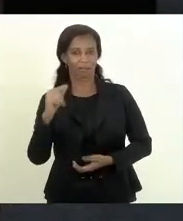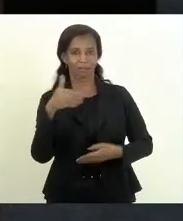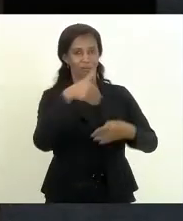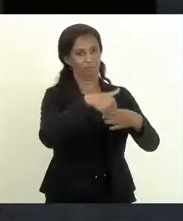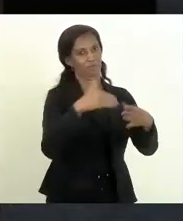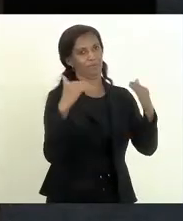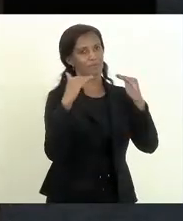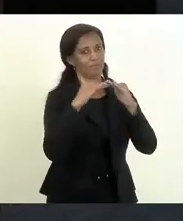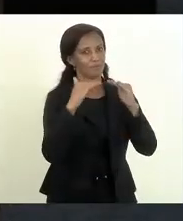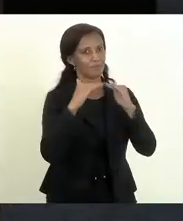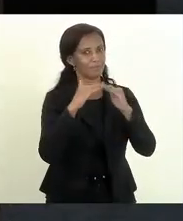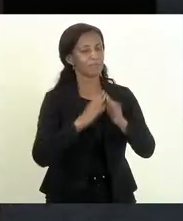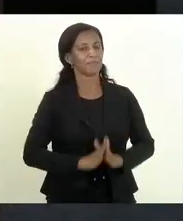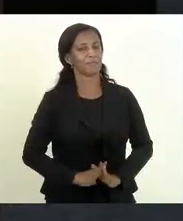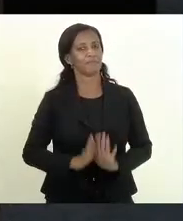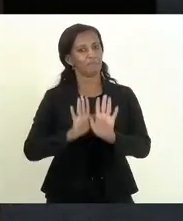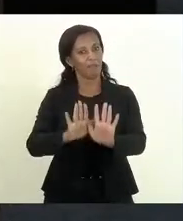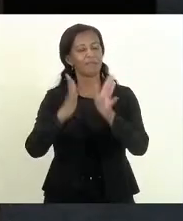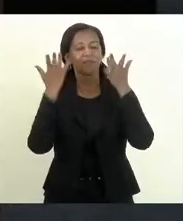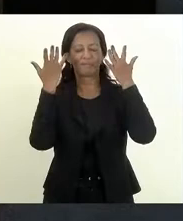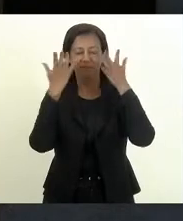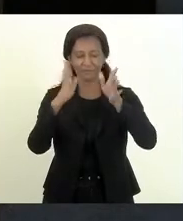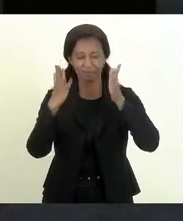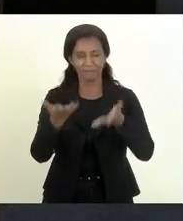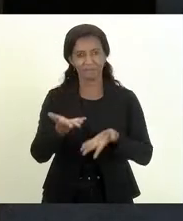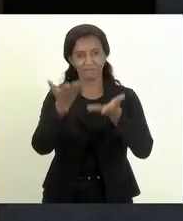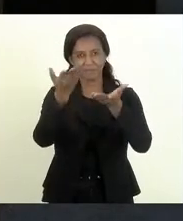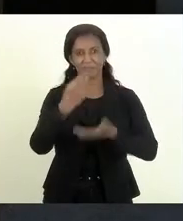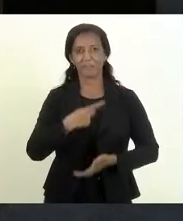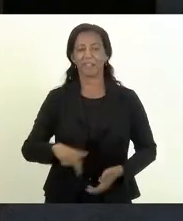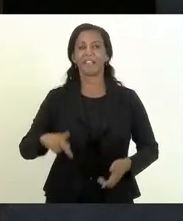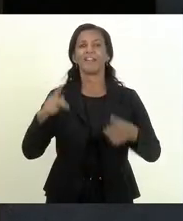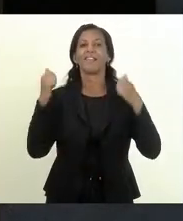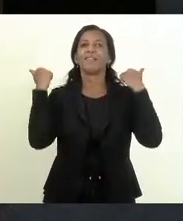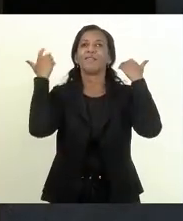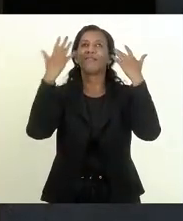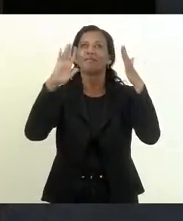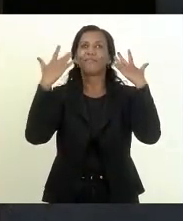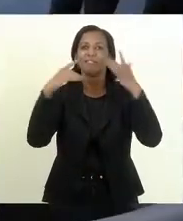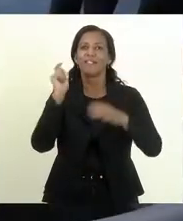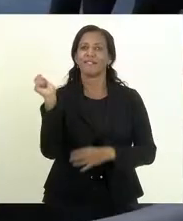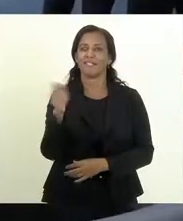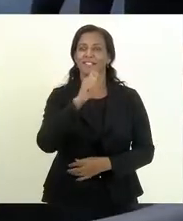favorável. Mas, Tati, parabéns a Vossa Excelência e viva as rezadeiras!